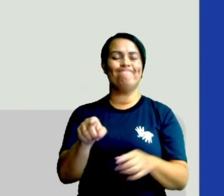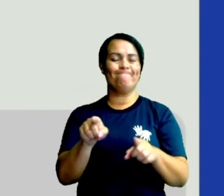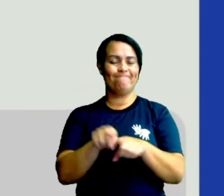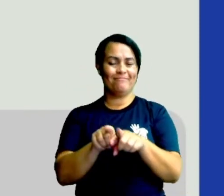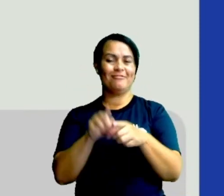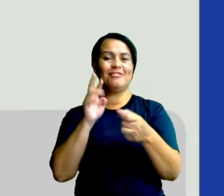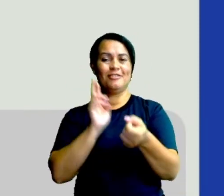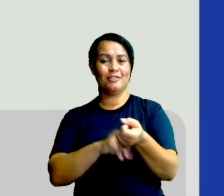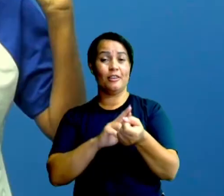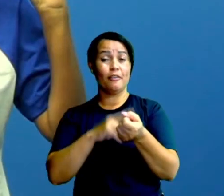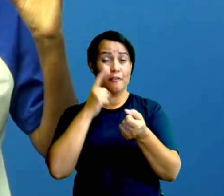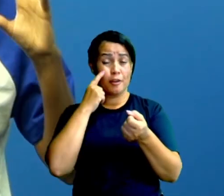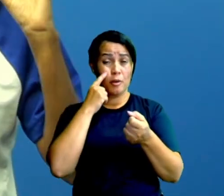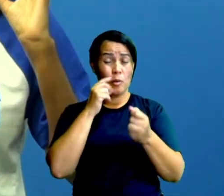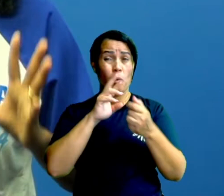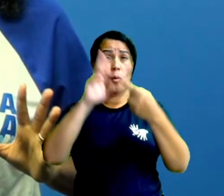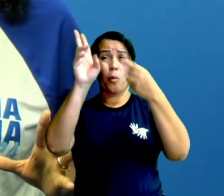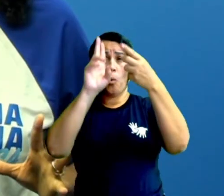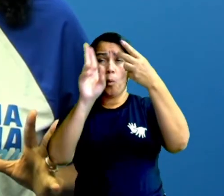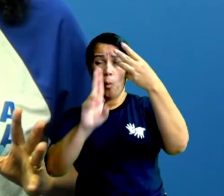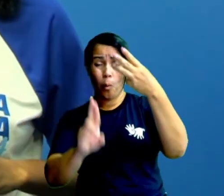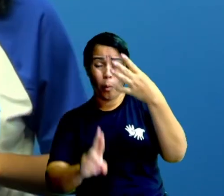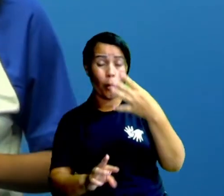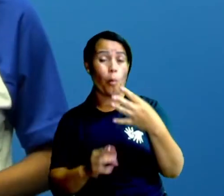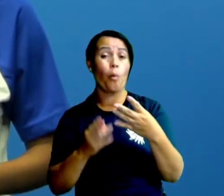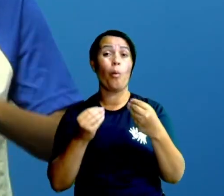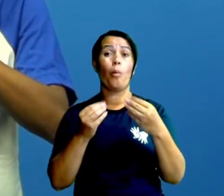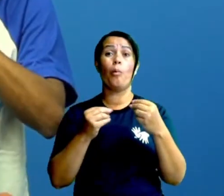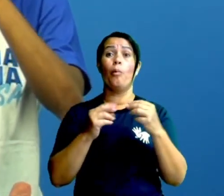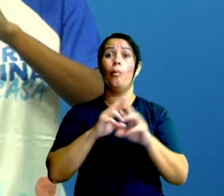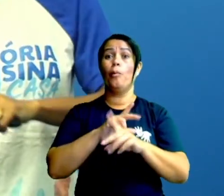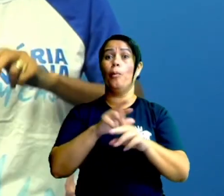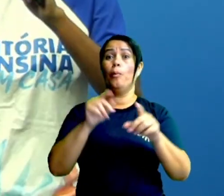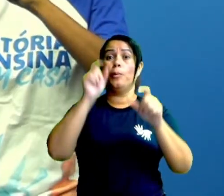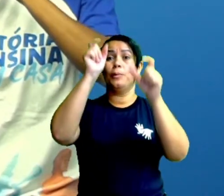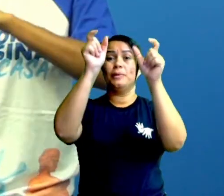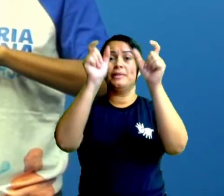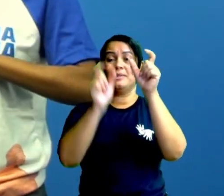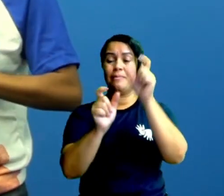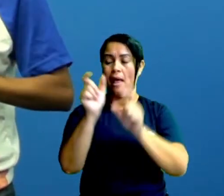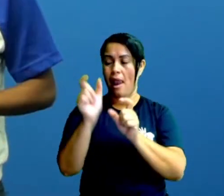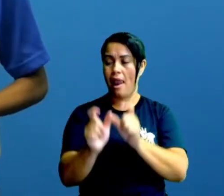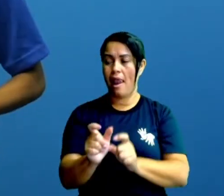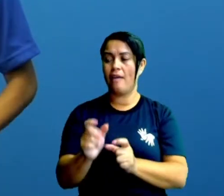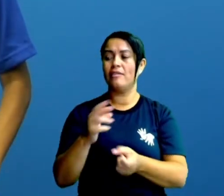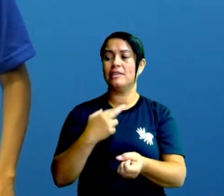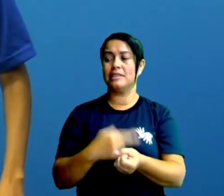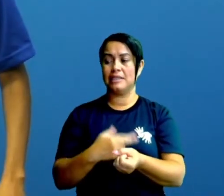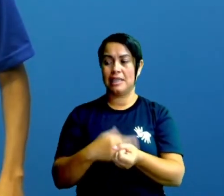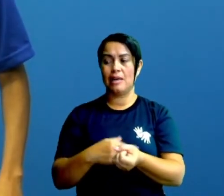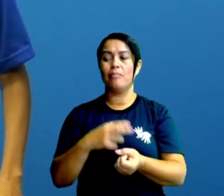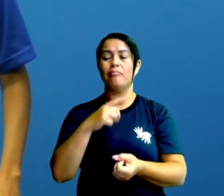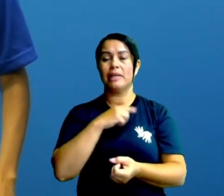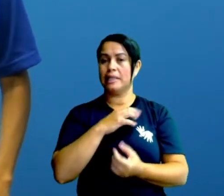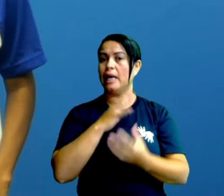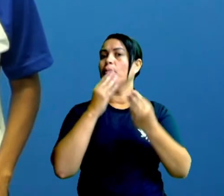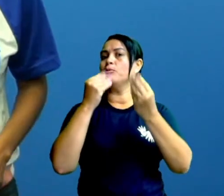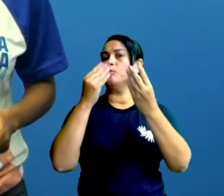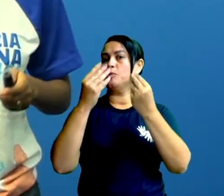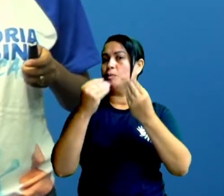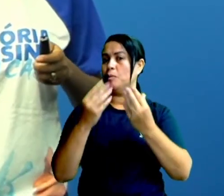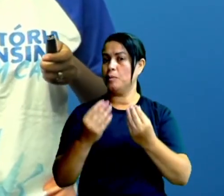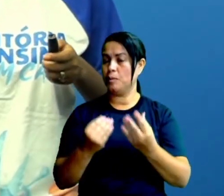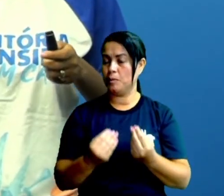vejam Quantas palavras não rimam aqui nesse poema do Elias José temos